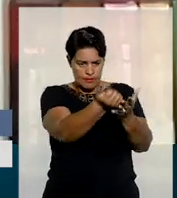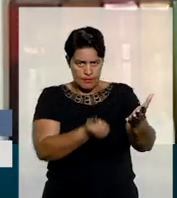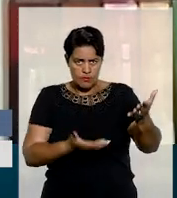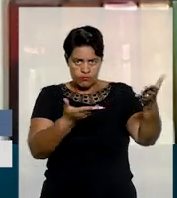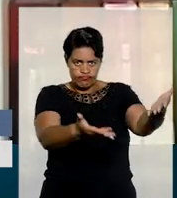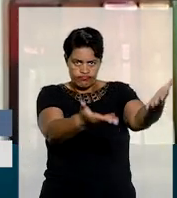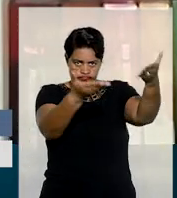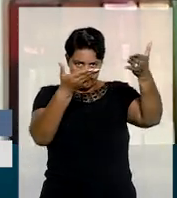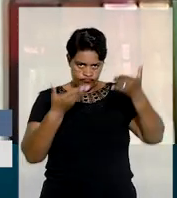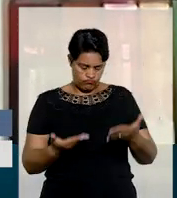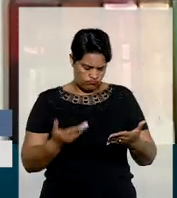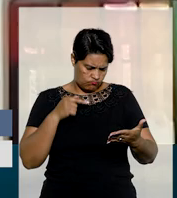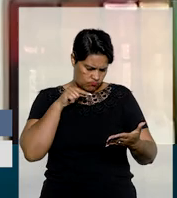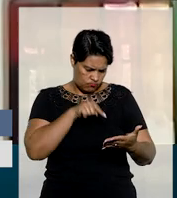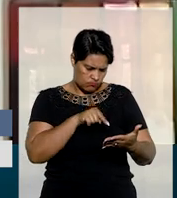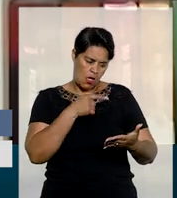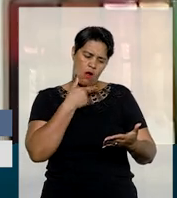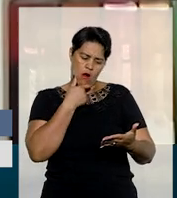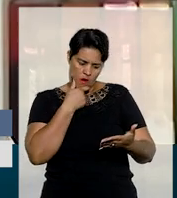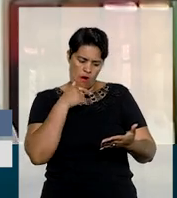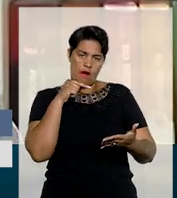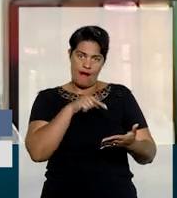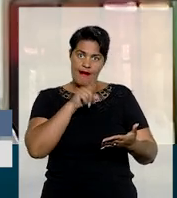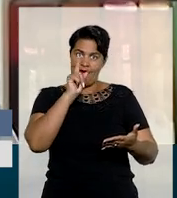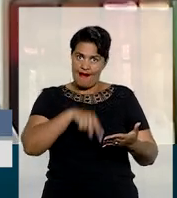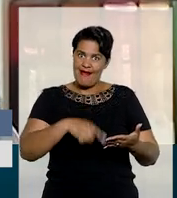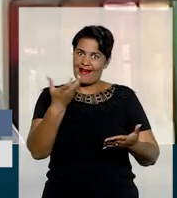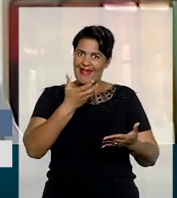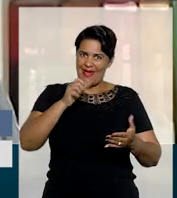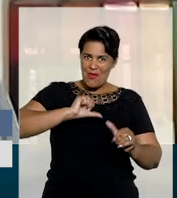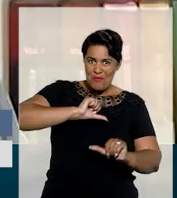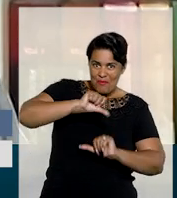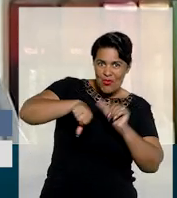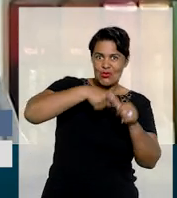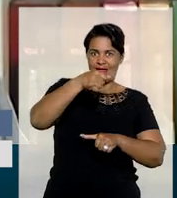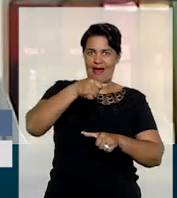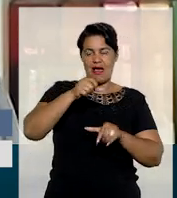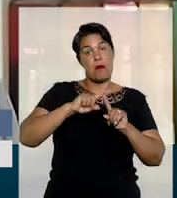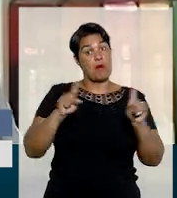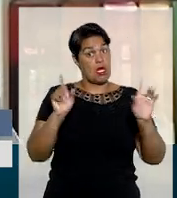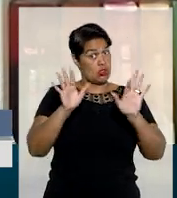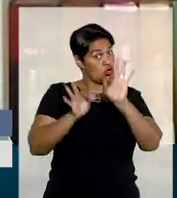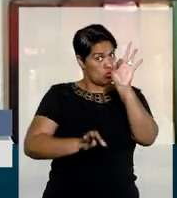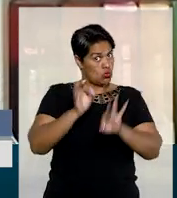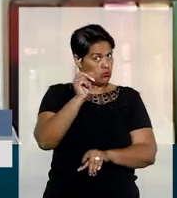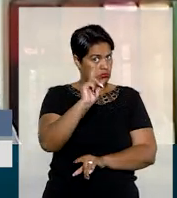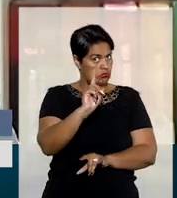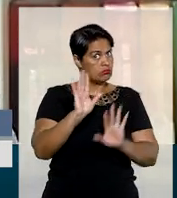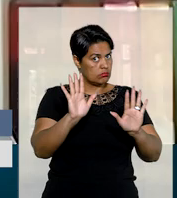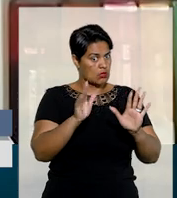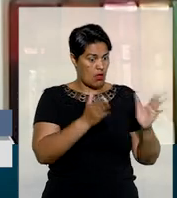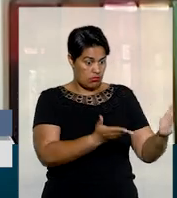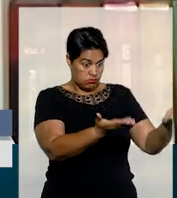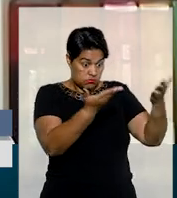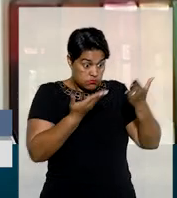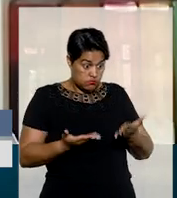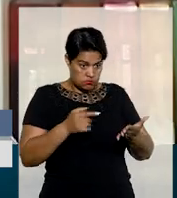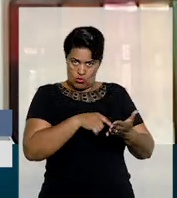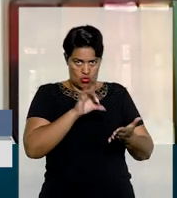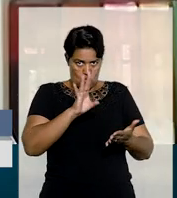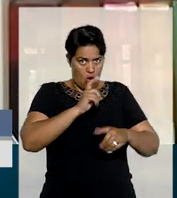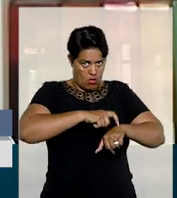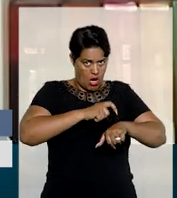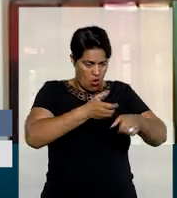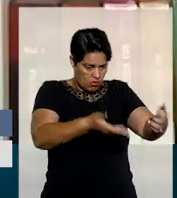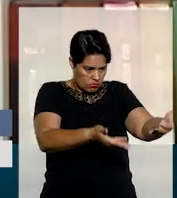identificar que aquele recurso de embargos de declaração possa ter efeitos infringentes, quer dizer, ele ainda não julgou, ele está